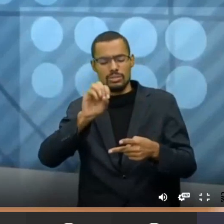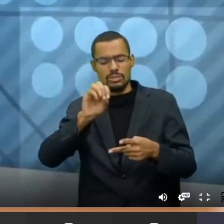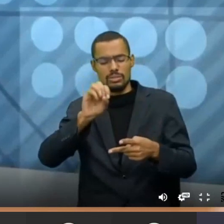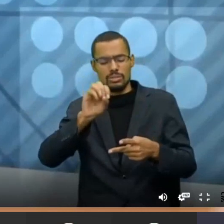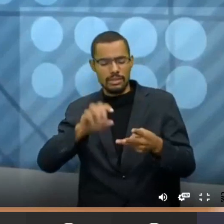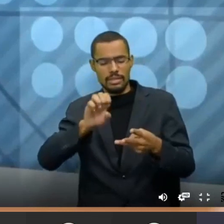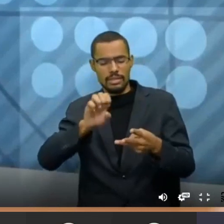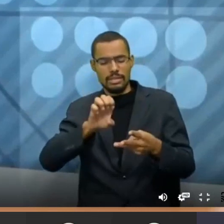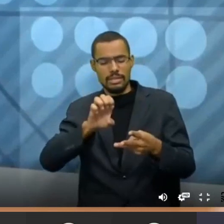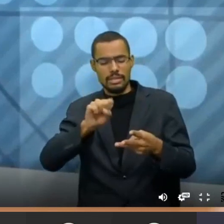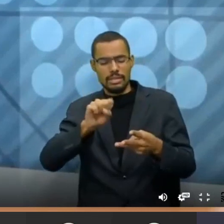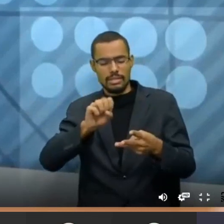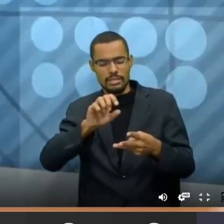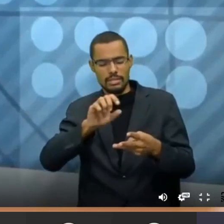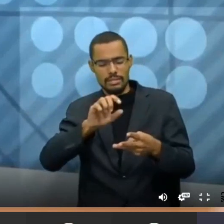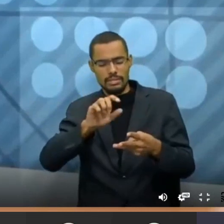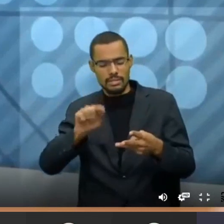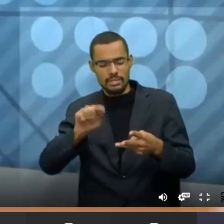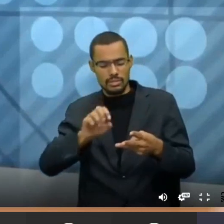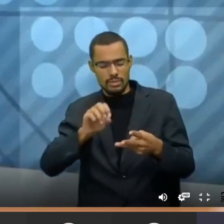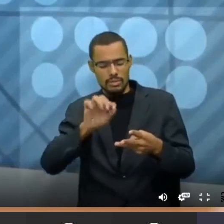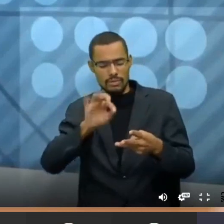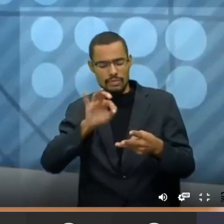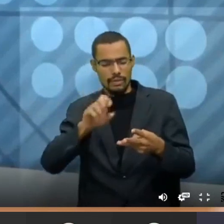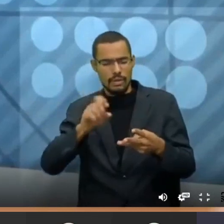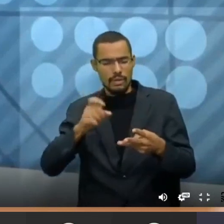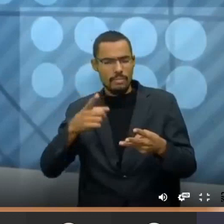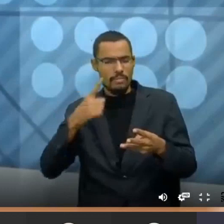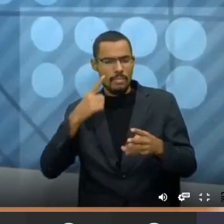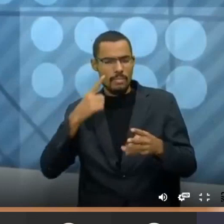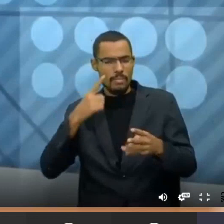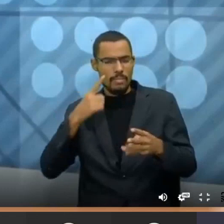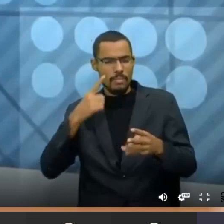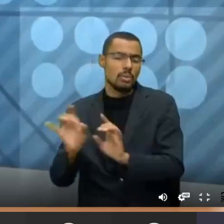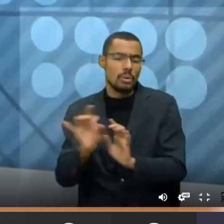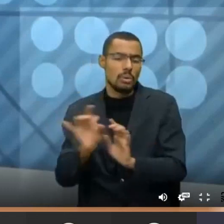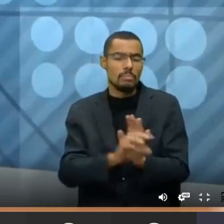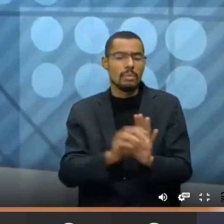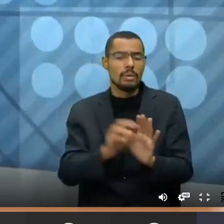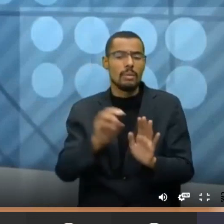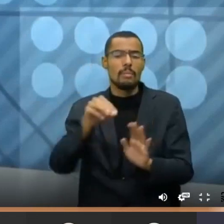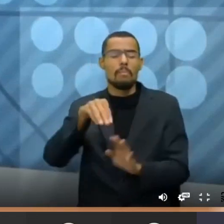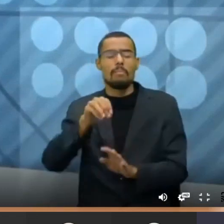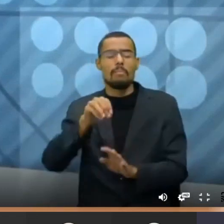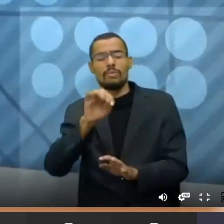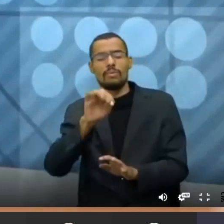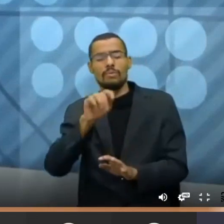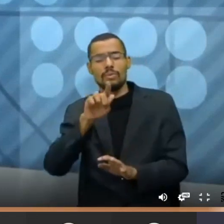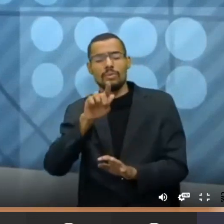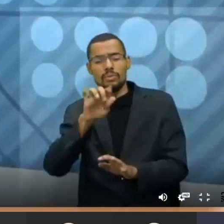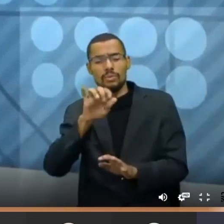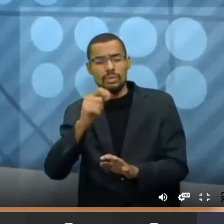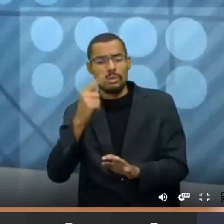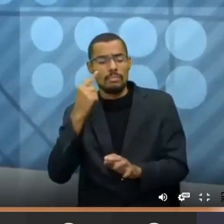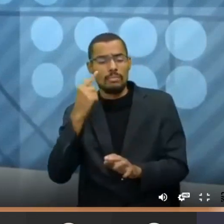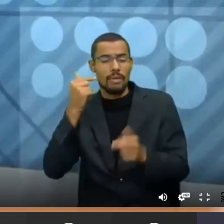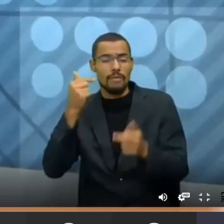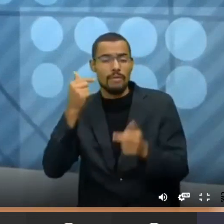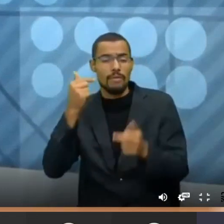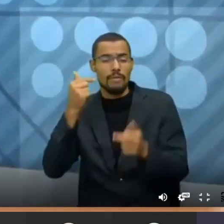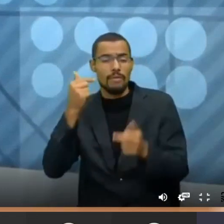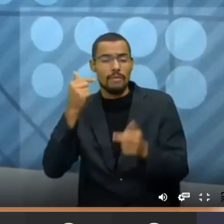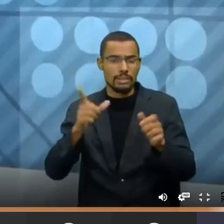anatômica, então, dos órgãos, o posicionamento desses órgãos, a morfologia e as funções que eles